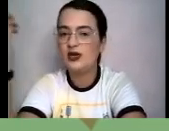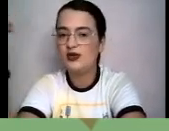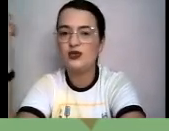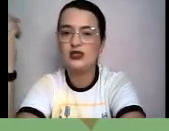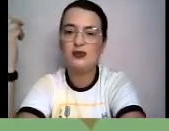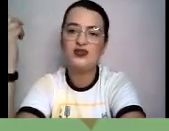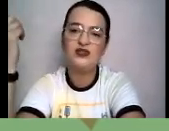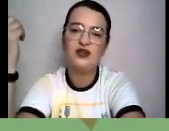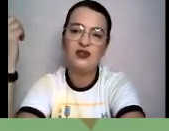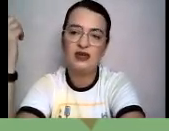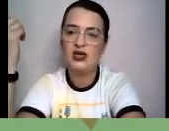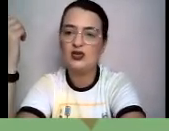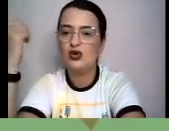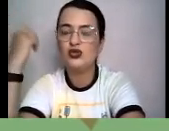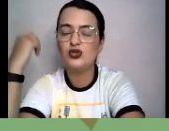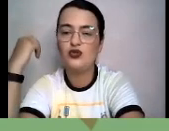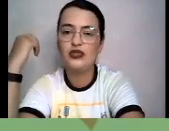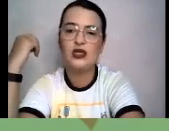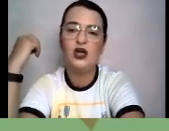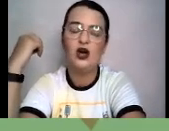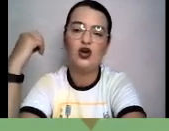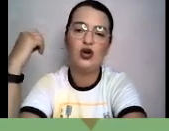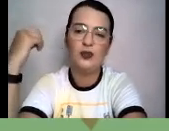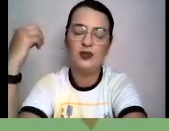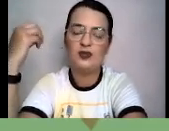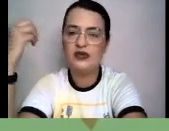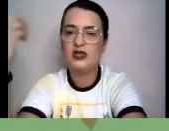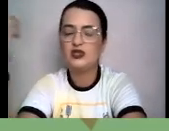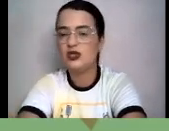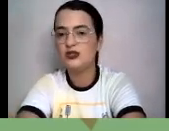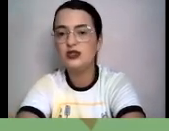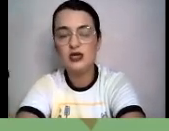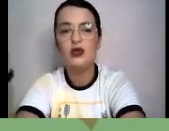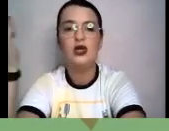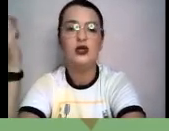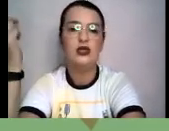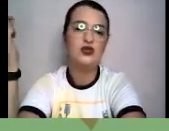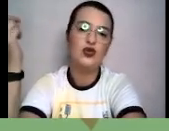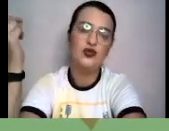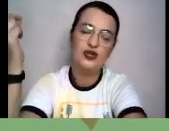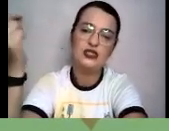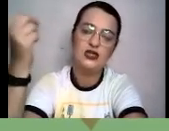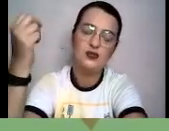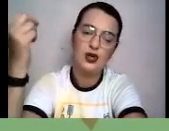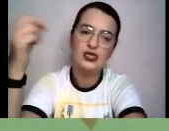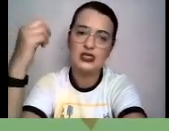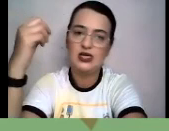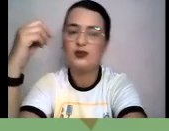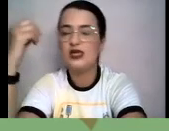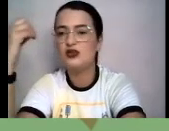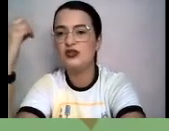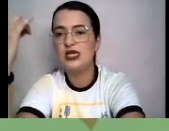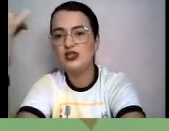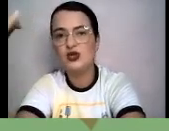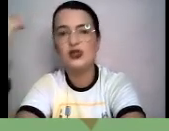por que não é A2? É possível afirmar que todos os conflitos ocorrem por motivos religiosos? Não, né? Os conflitos eles podem ser